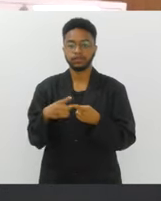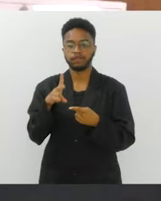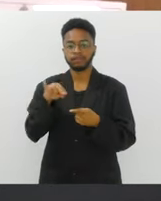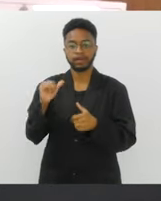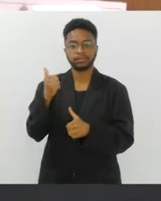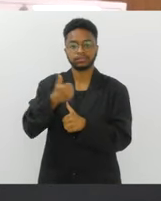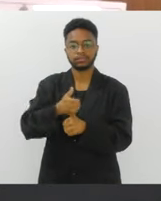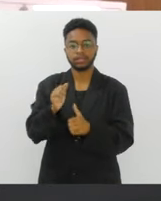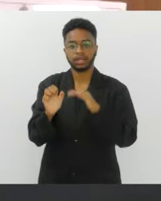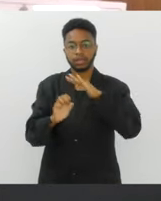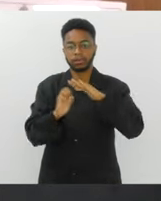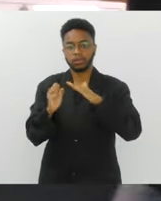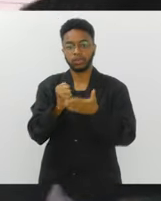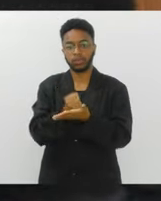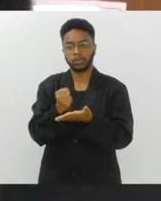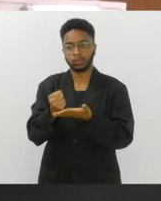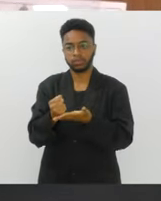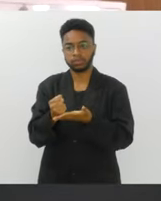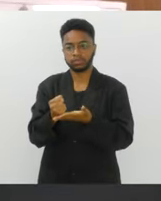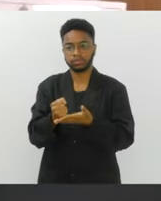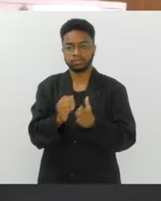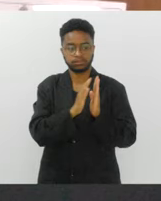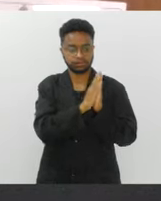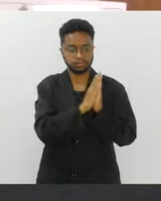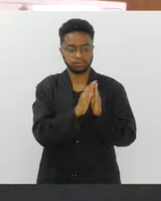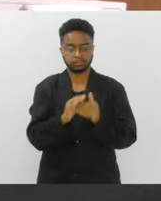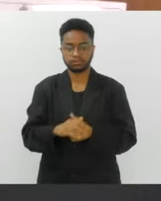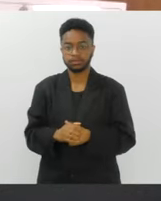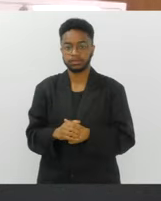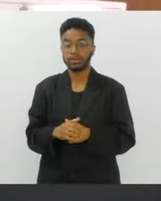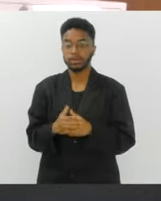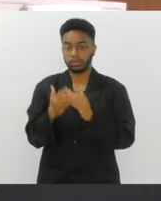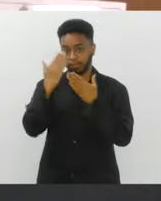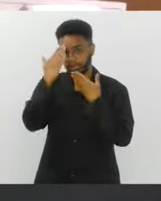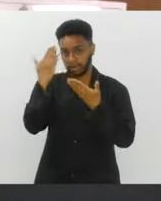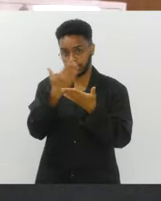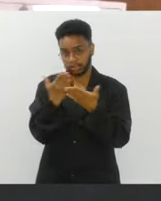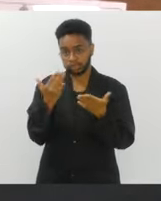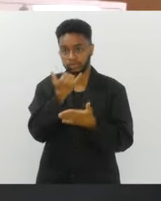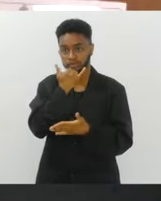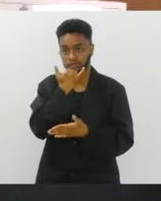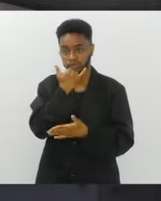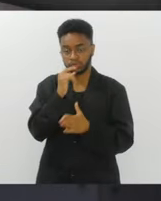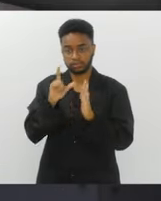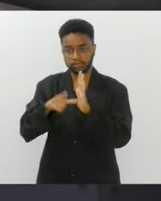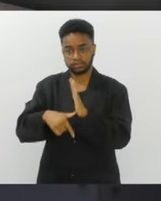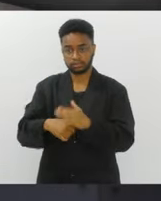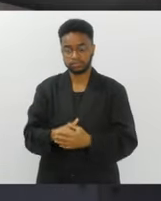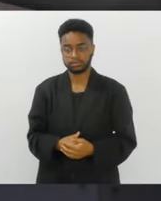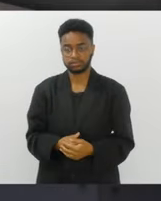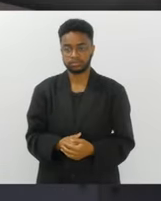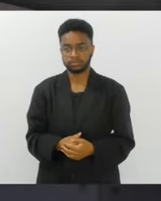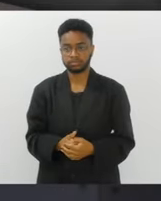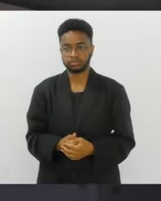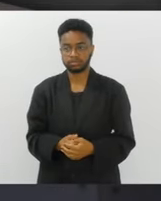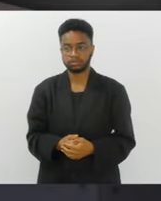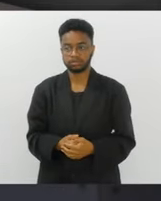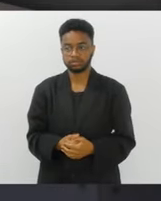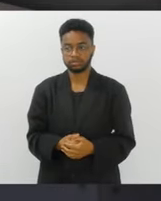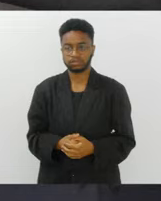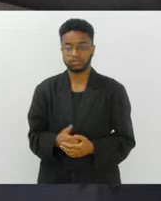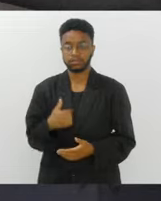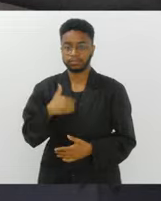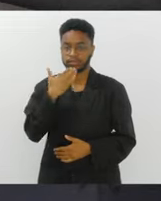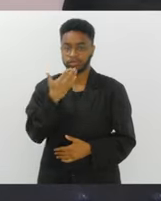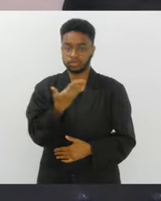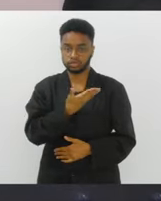vai contratar no outro dia. Por favor, cavaleiro. Tá bom, pessoal? Obrigado. E desculpe esse atraso aí. Bom, eu vou pedir desculpa